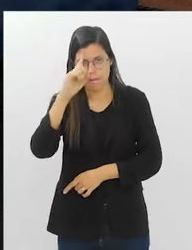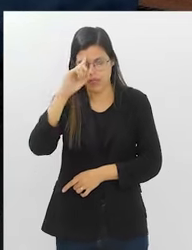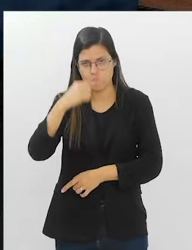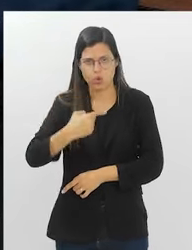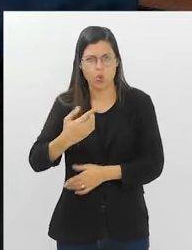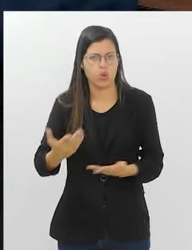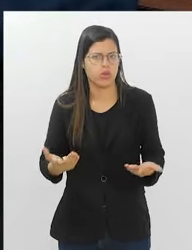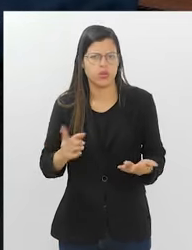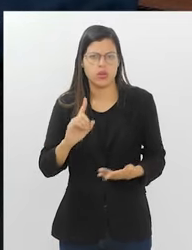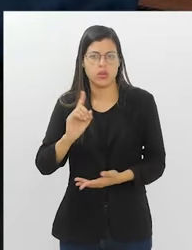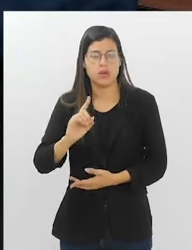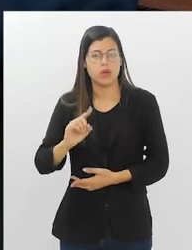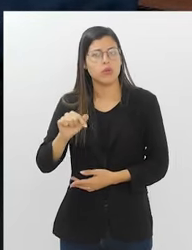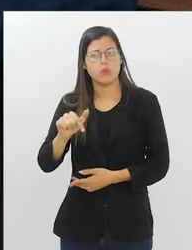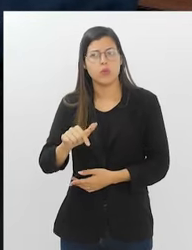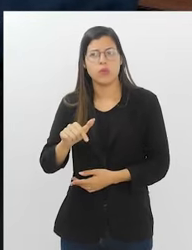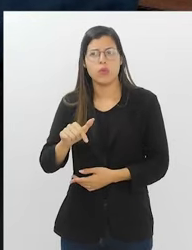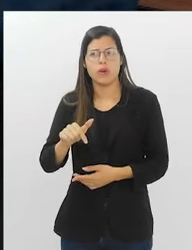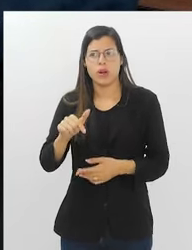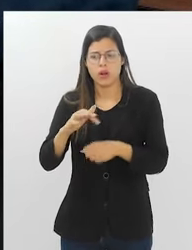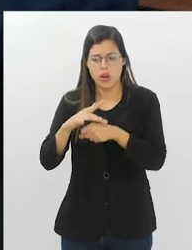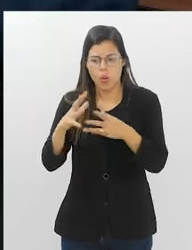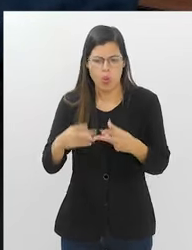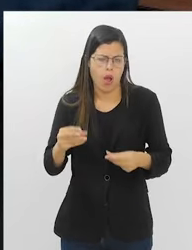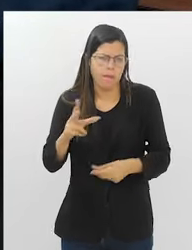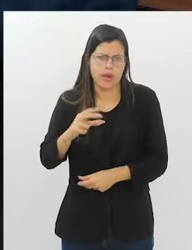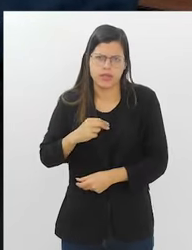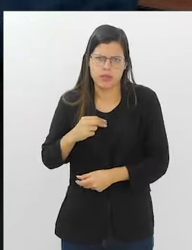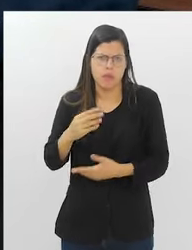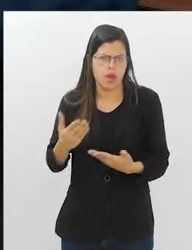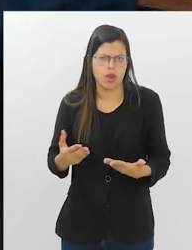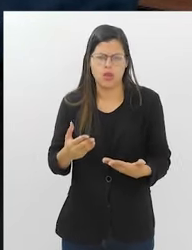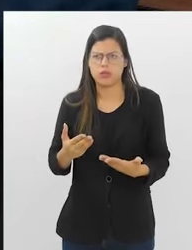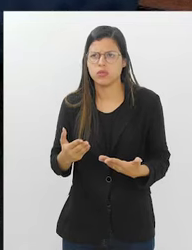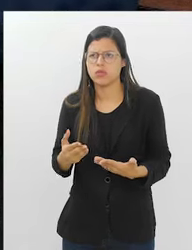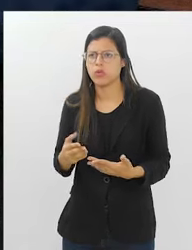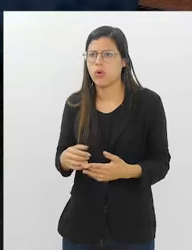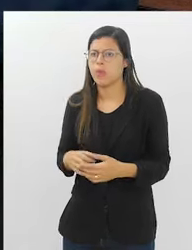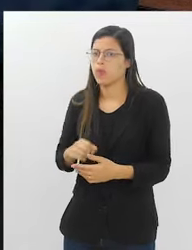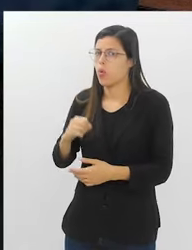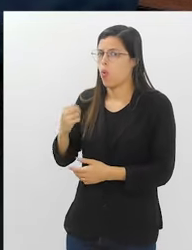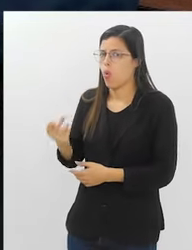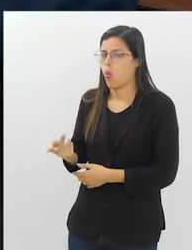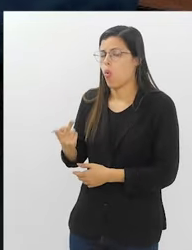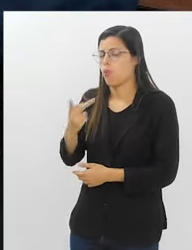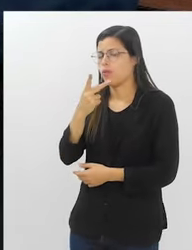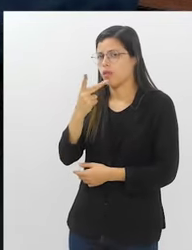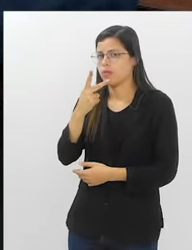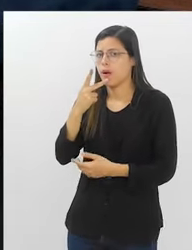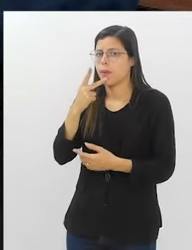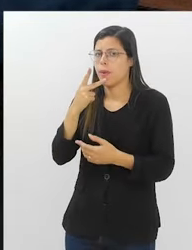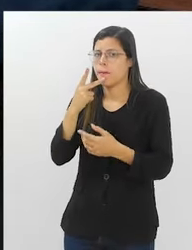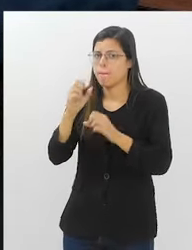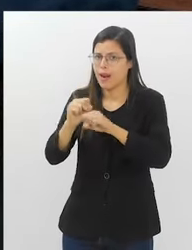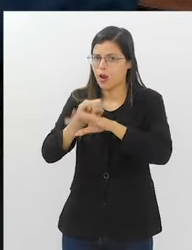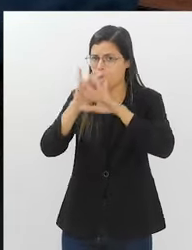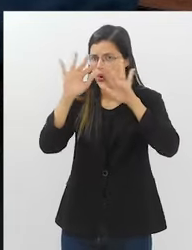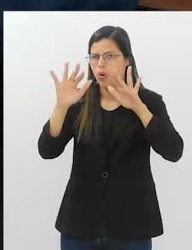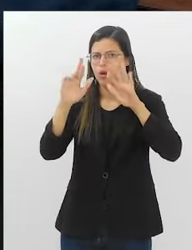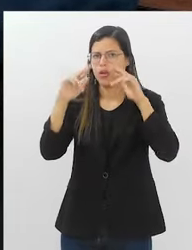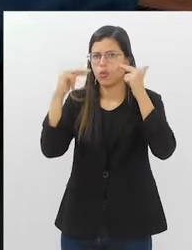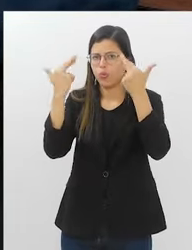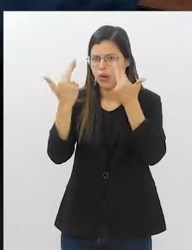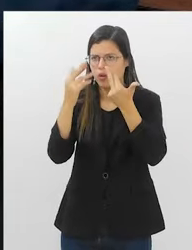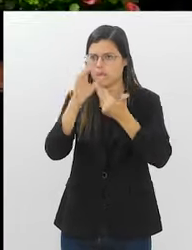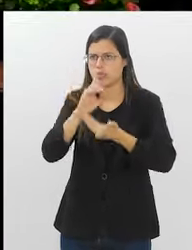pelo merecimento, pelo que achasse que... Não por uma ordem, né? Ou como ele dizia, para a glória do reino de Deus. Ele sempre falava isso, né?